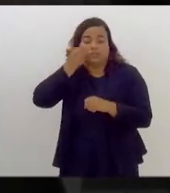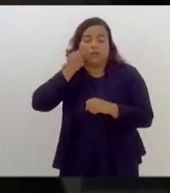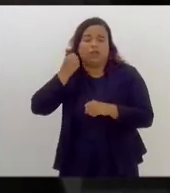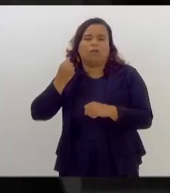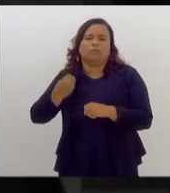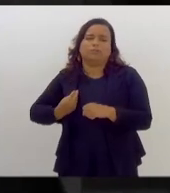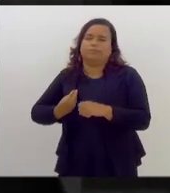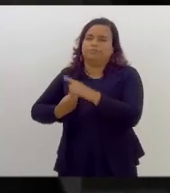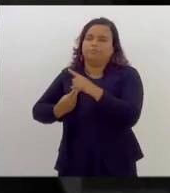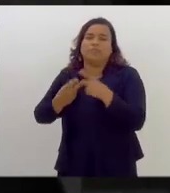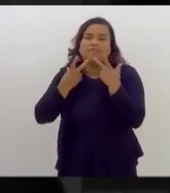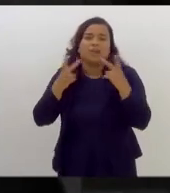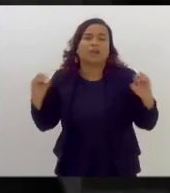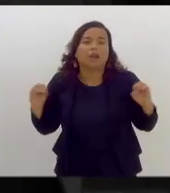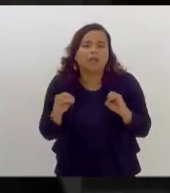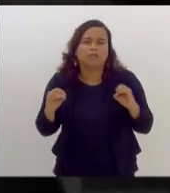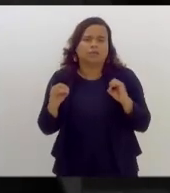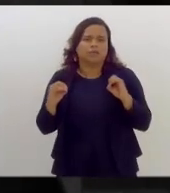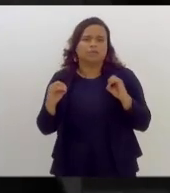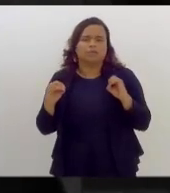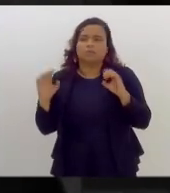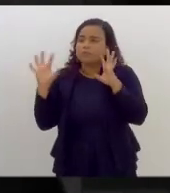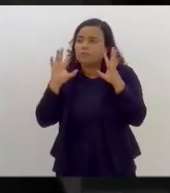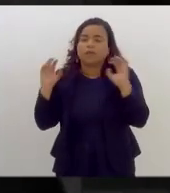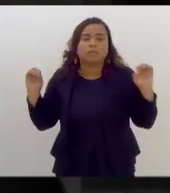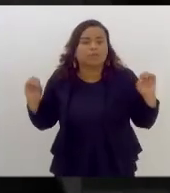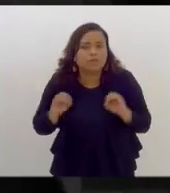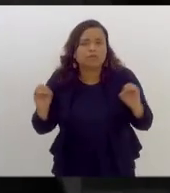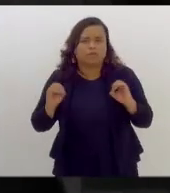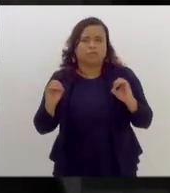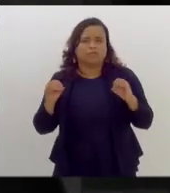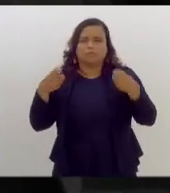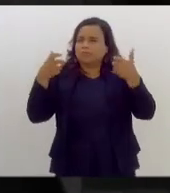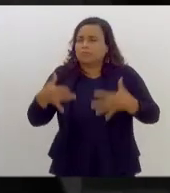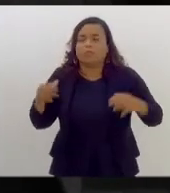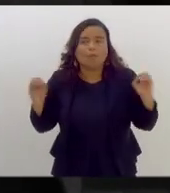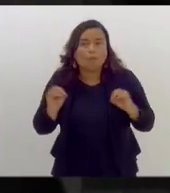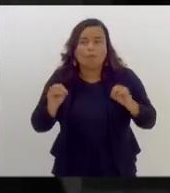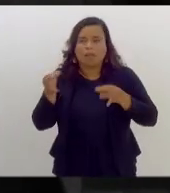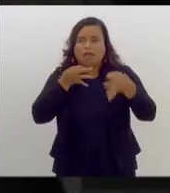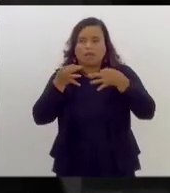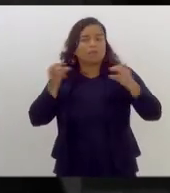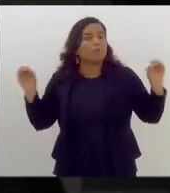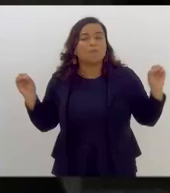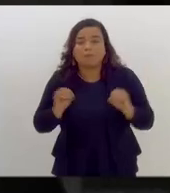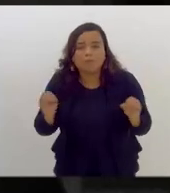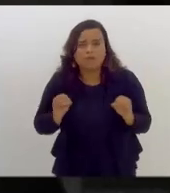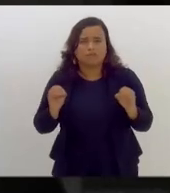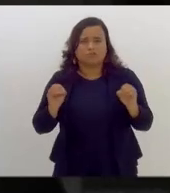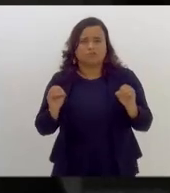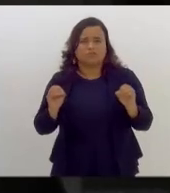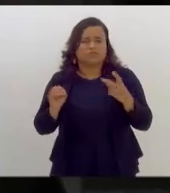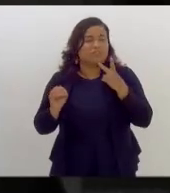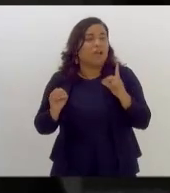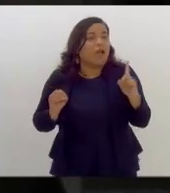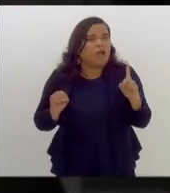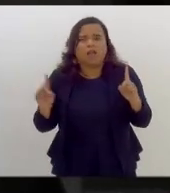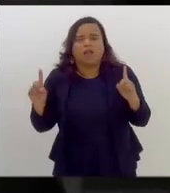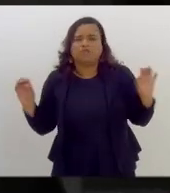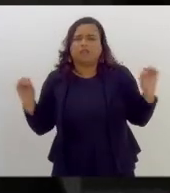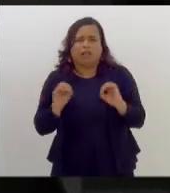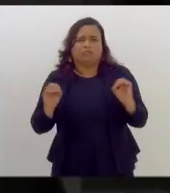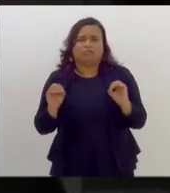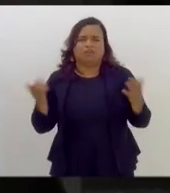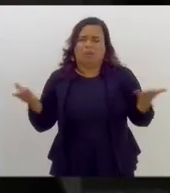não emitiu um som, nenhuma ponderação, nenhuma crítica, nenhum senão.